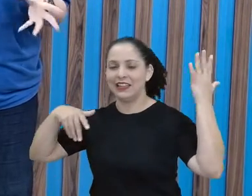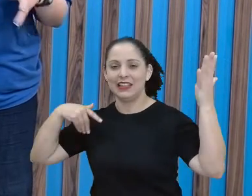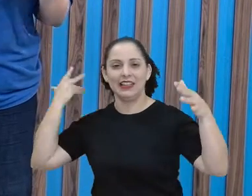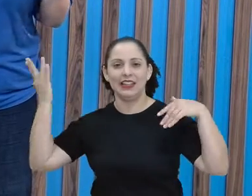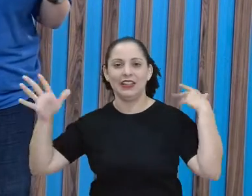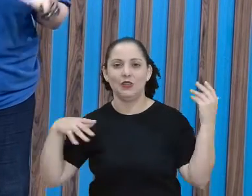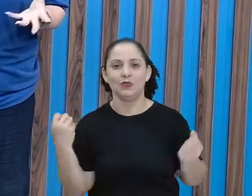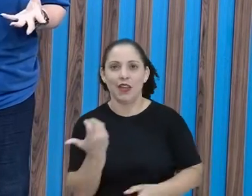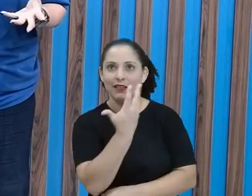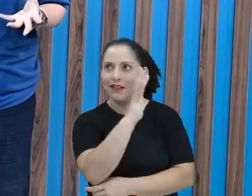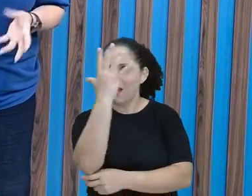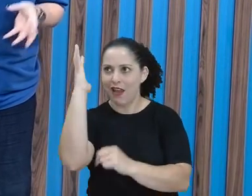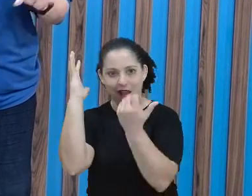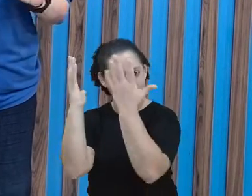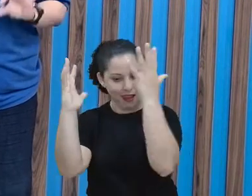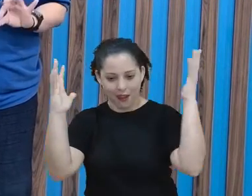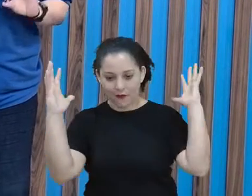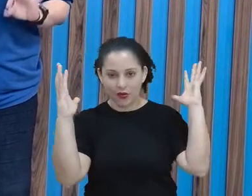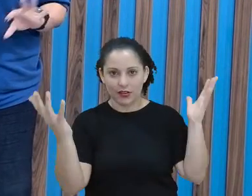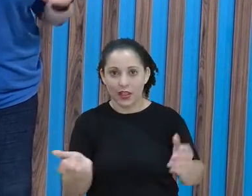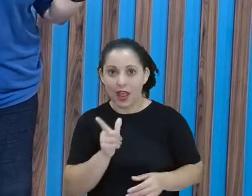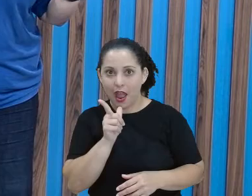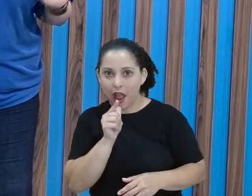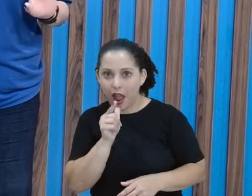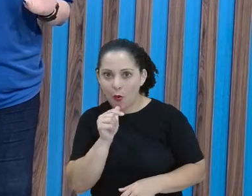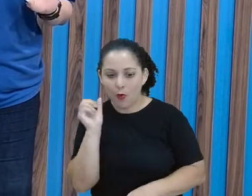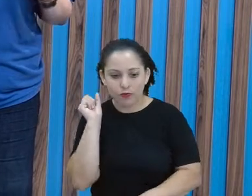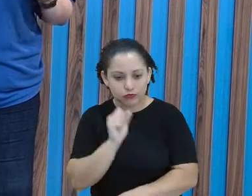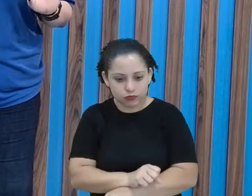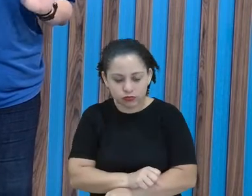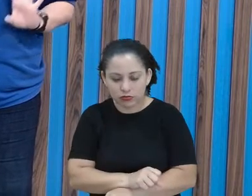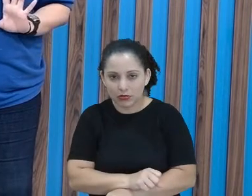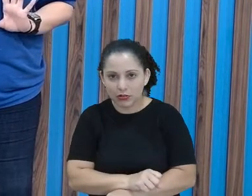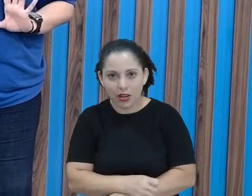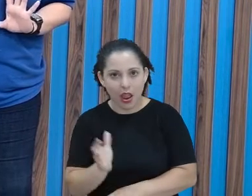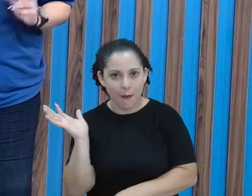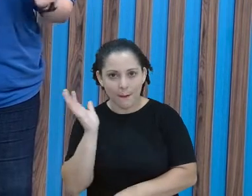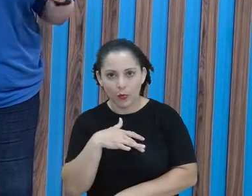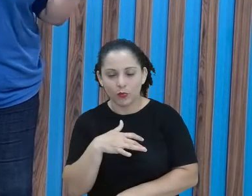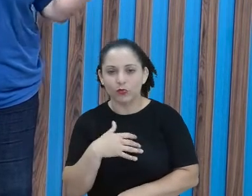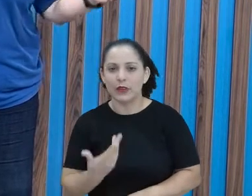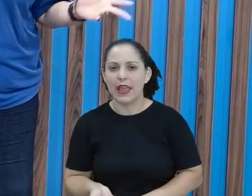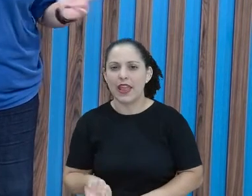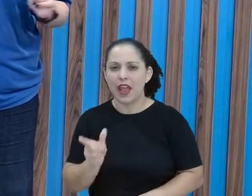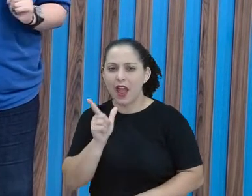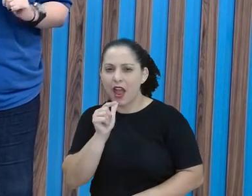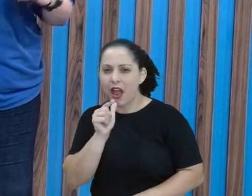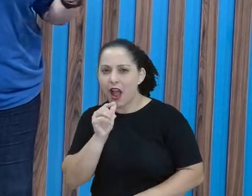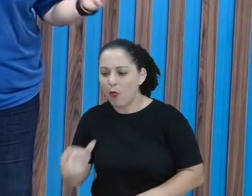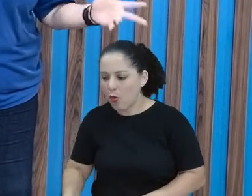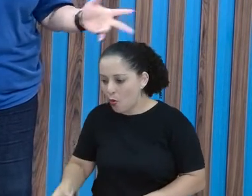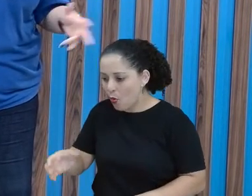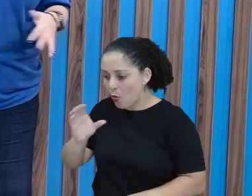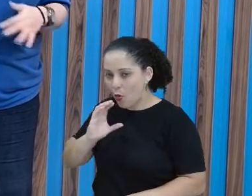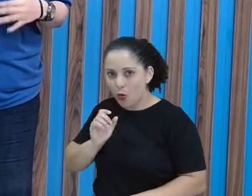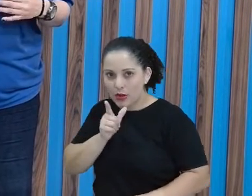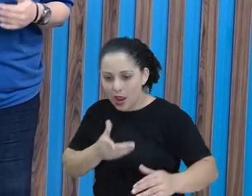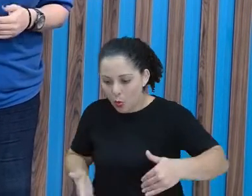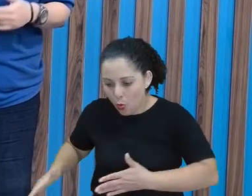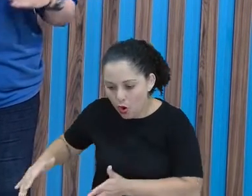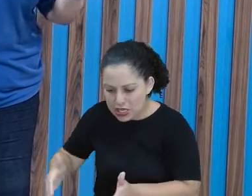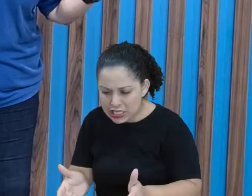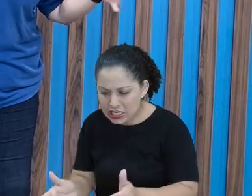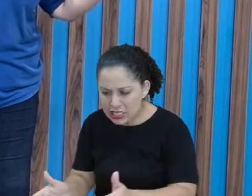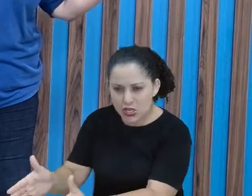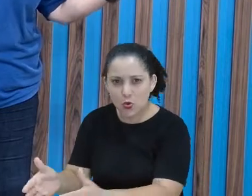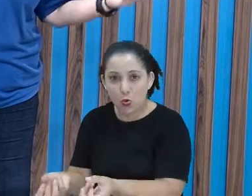na mata, acabou a água, não toma água lá. Se der para esperar, não toma logo a água do rio, por mais